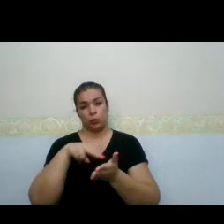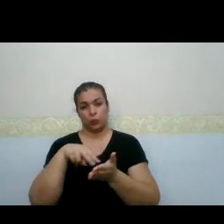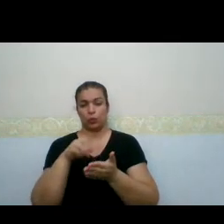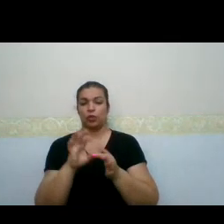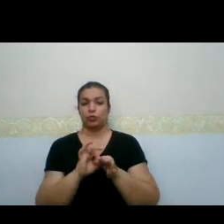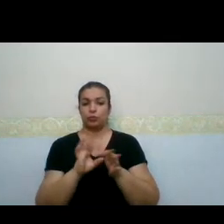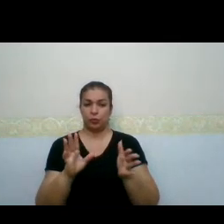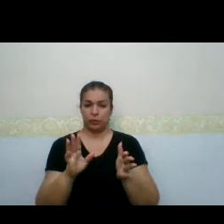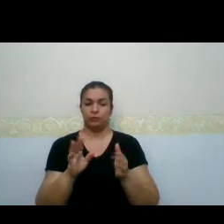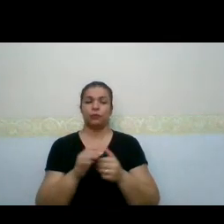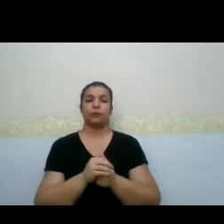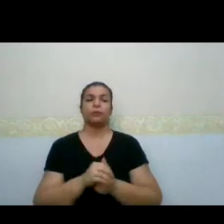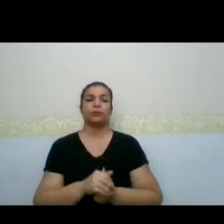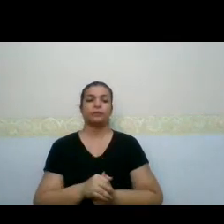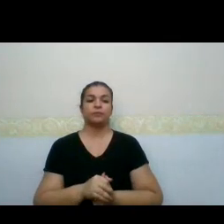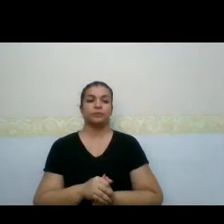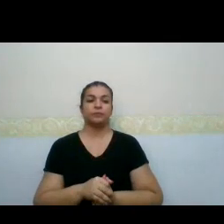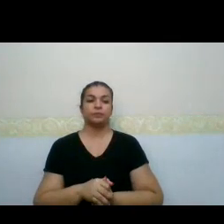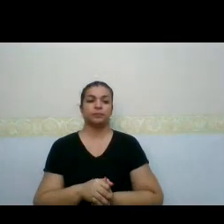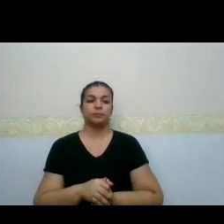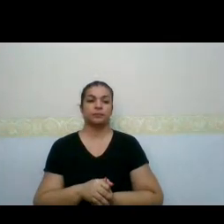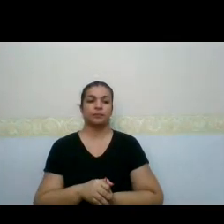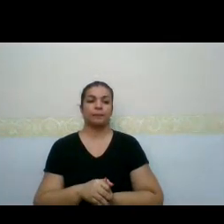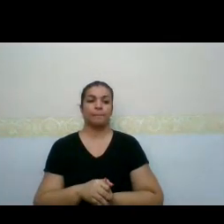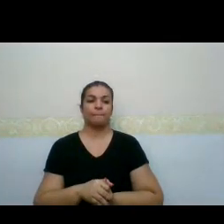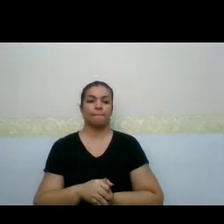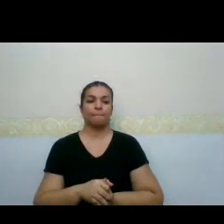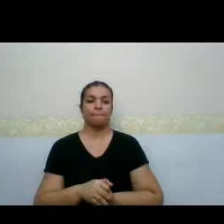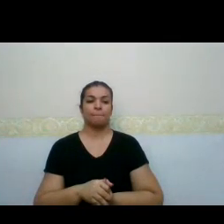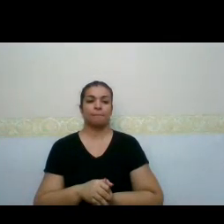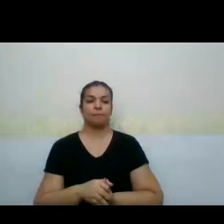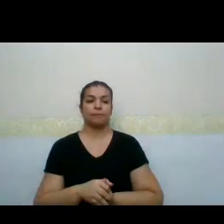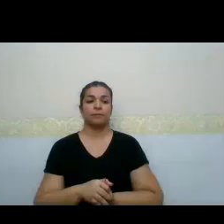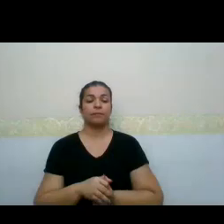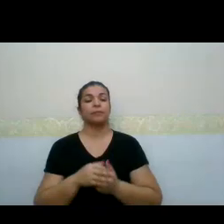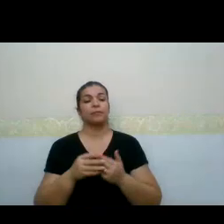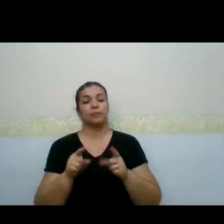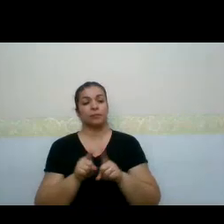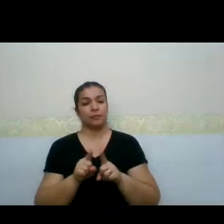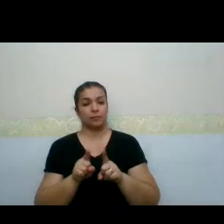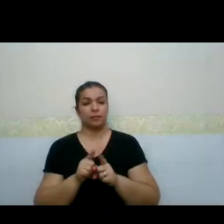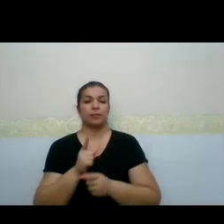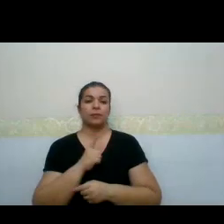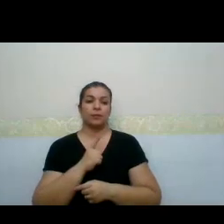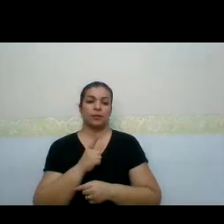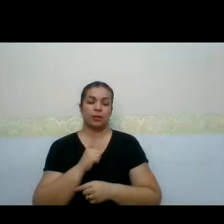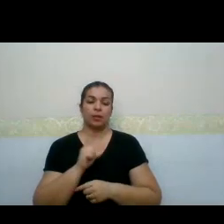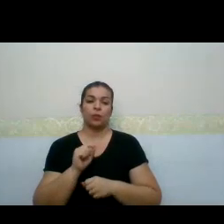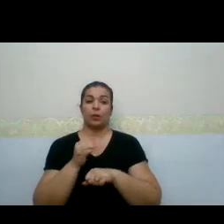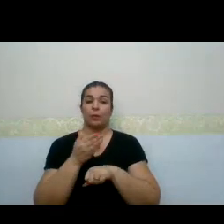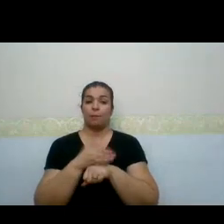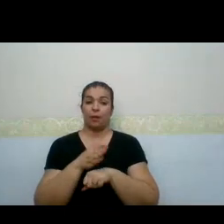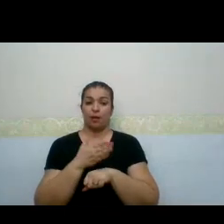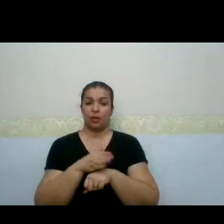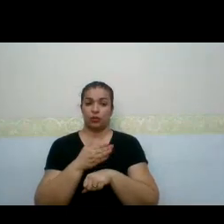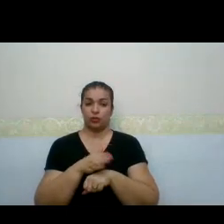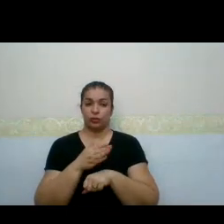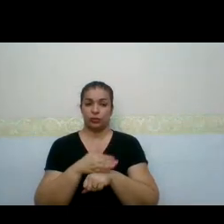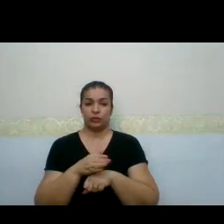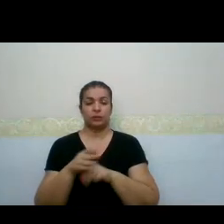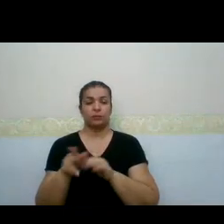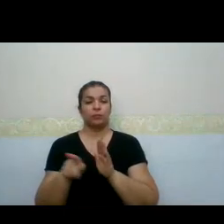deixei disponível. Aí vem a parte prática da